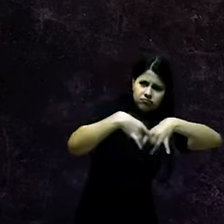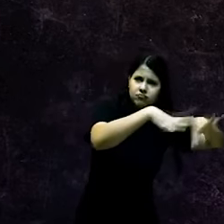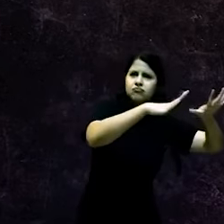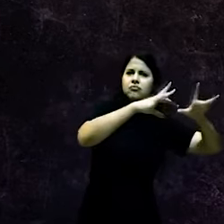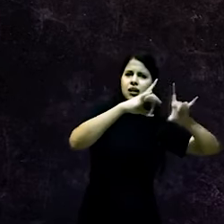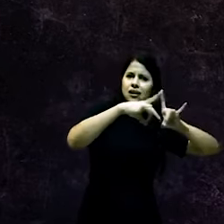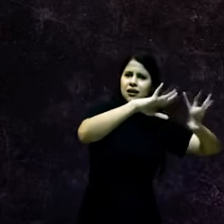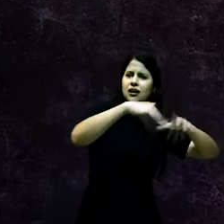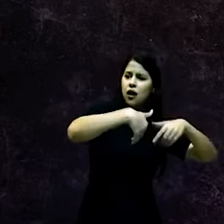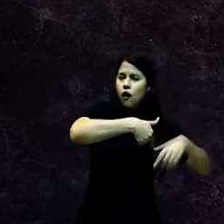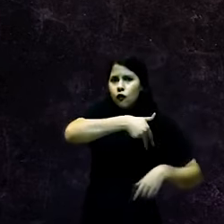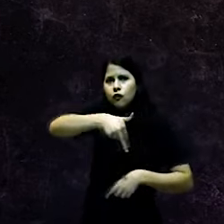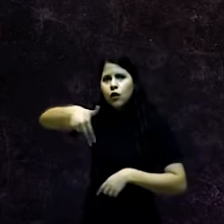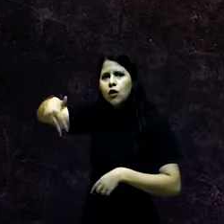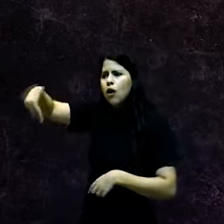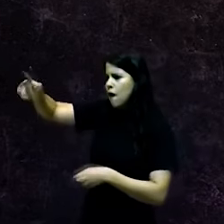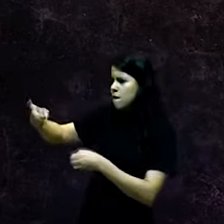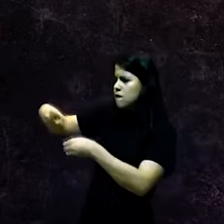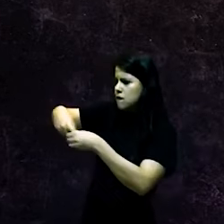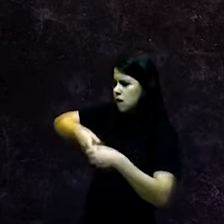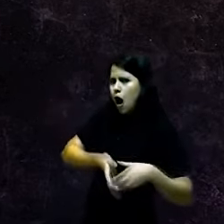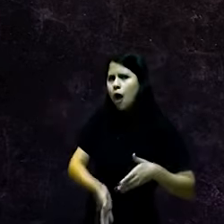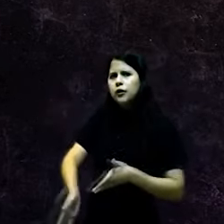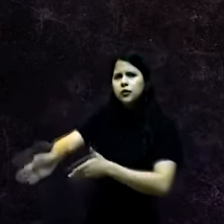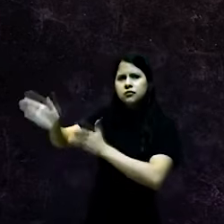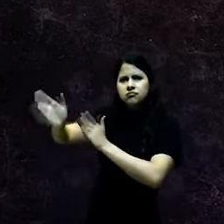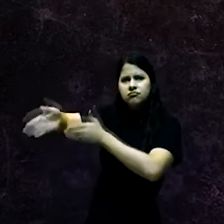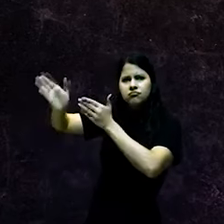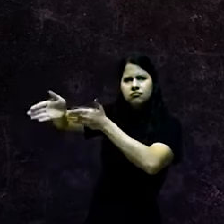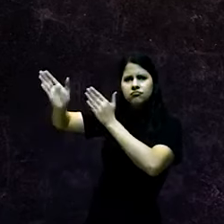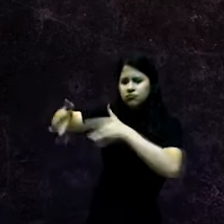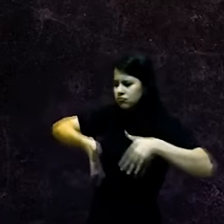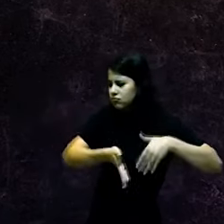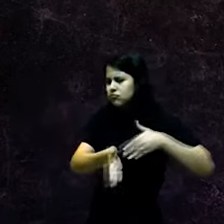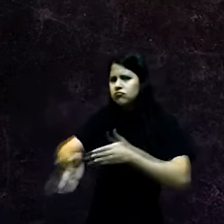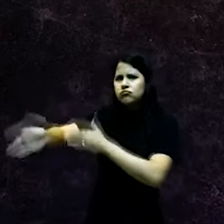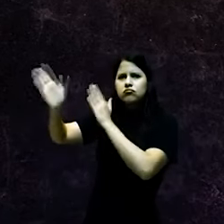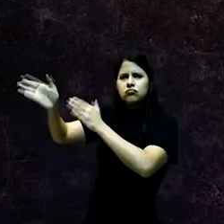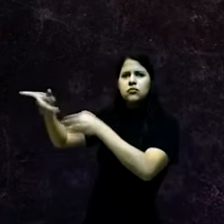Volta, Elias, ao caminho, pelo mesmo caminho para o deserto de Damasco.